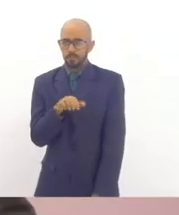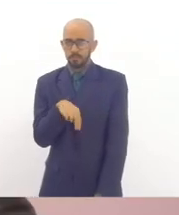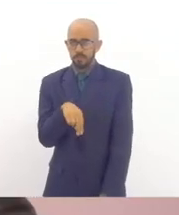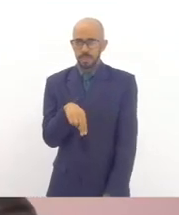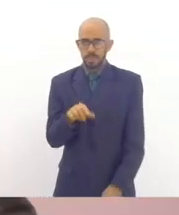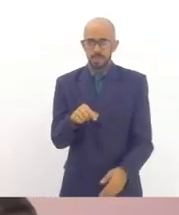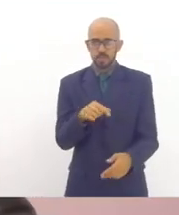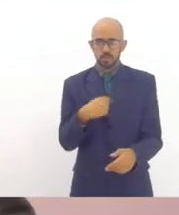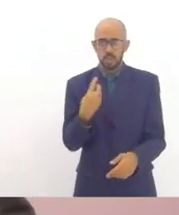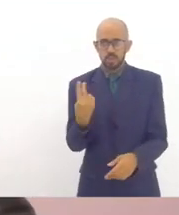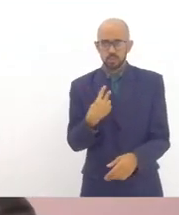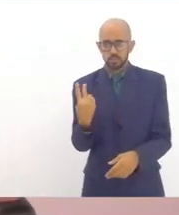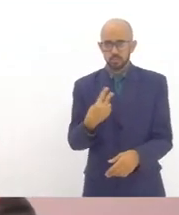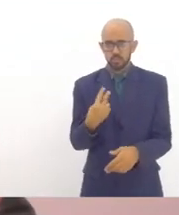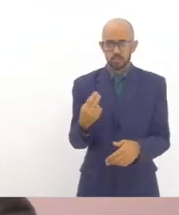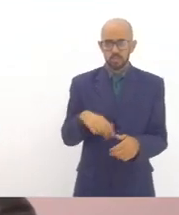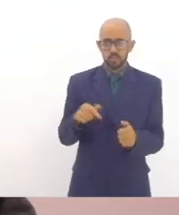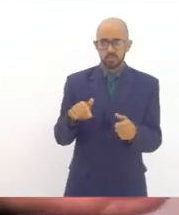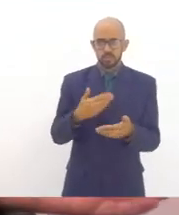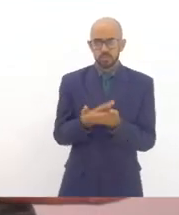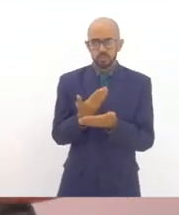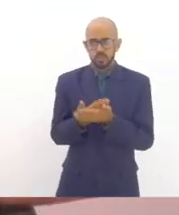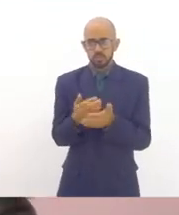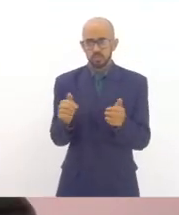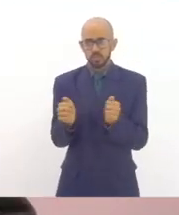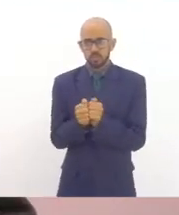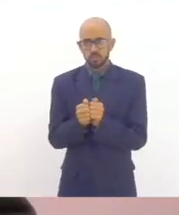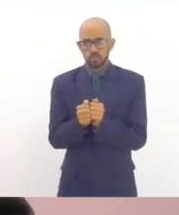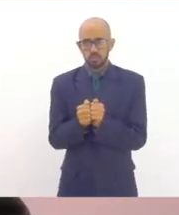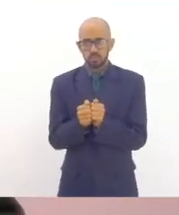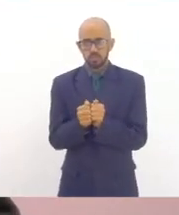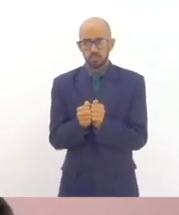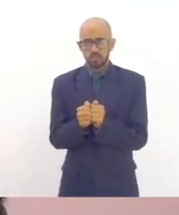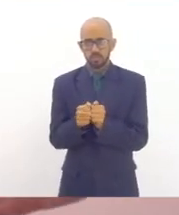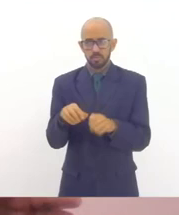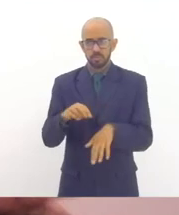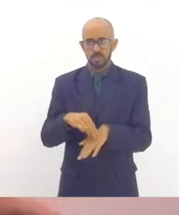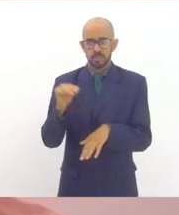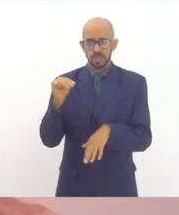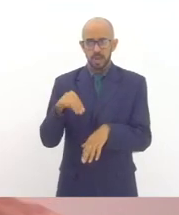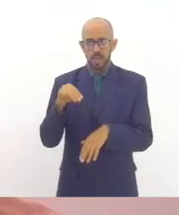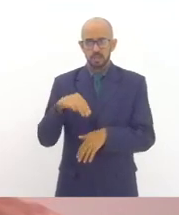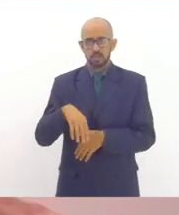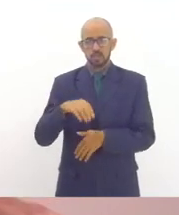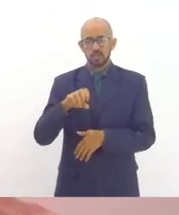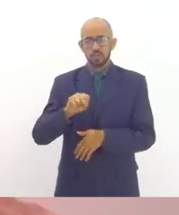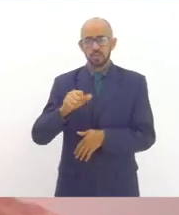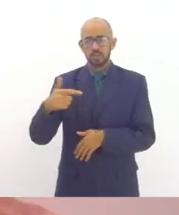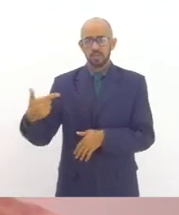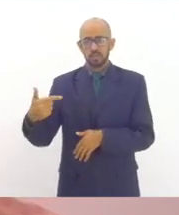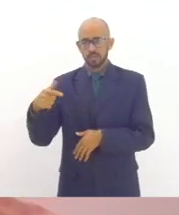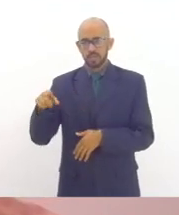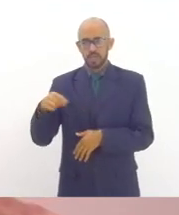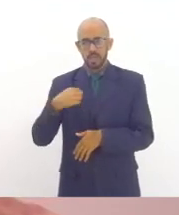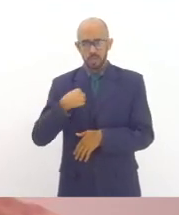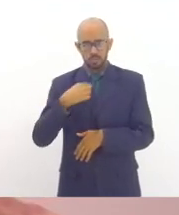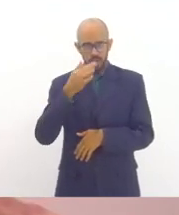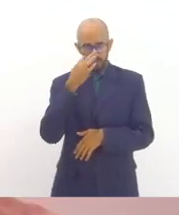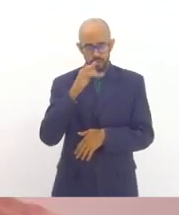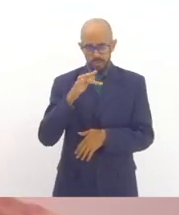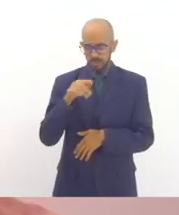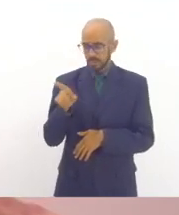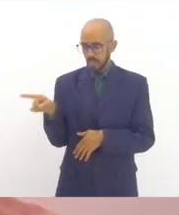mestrado em 82, eu para francês e ele e ela para espanhol. Aí a